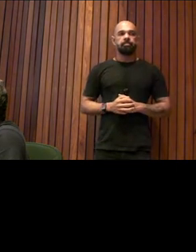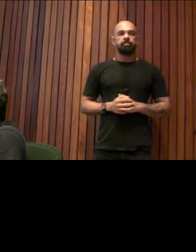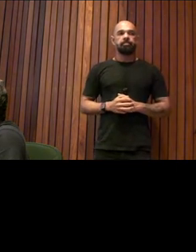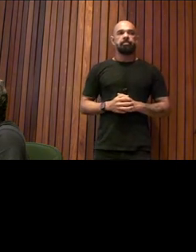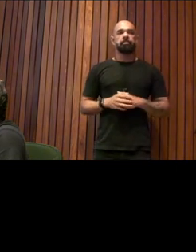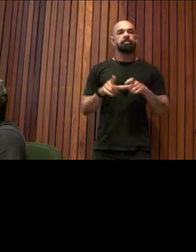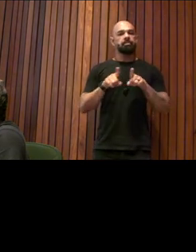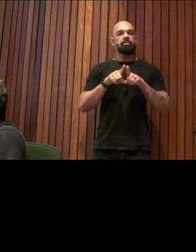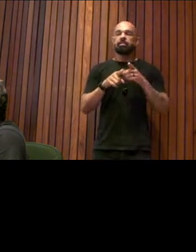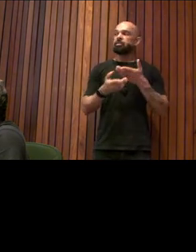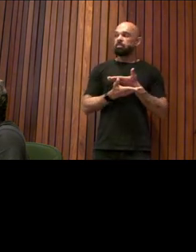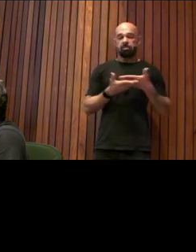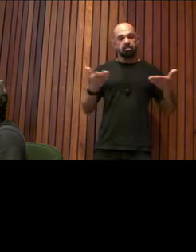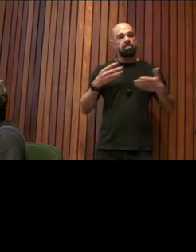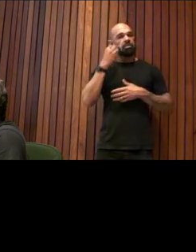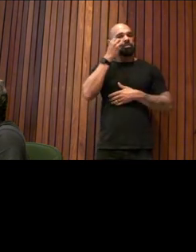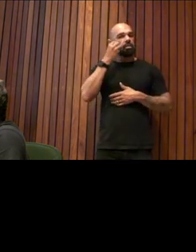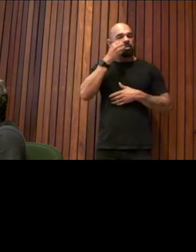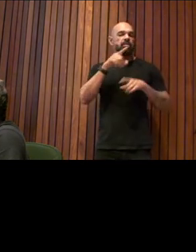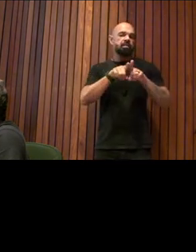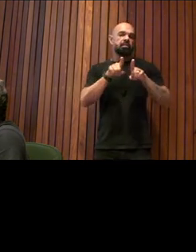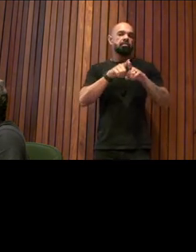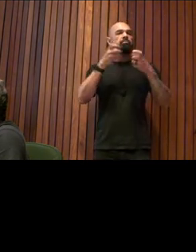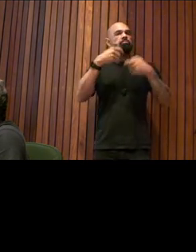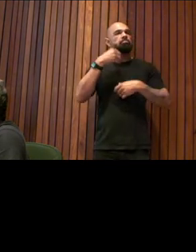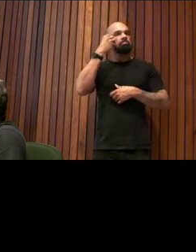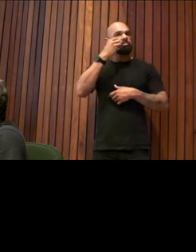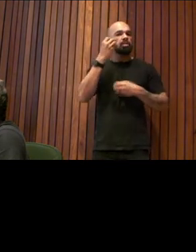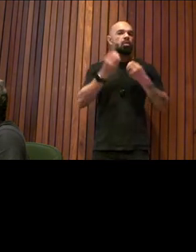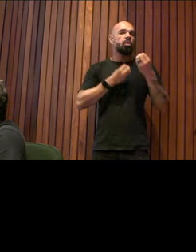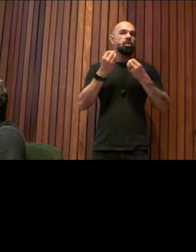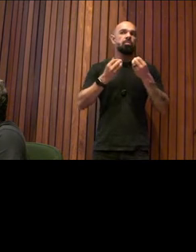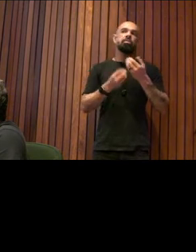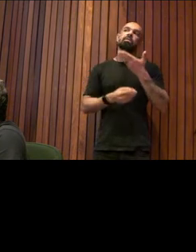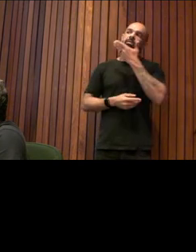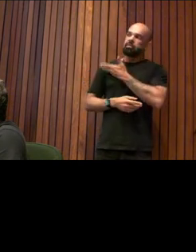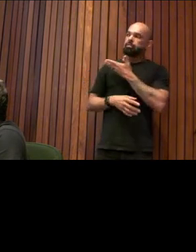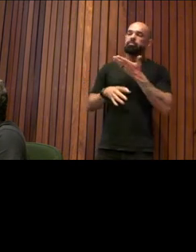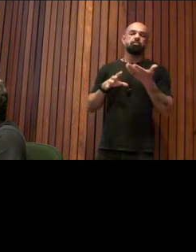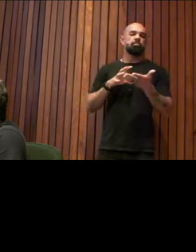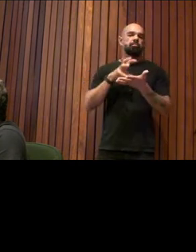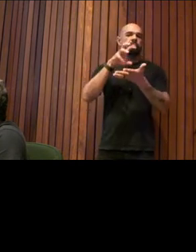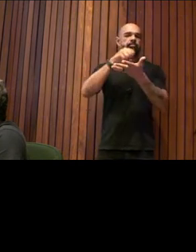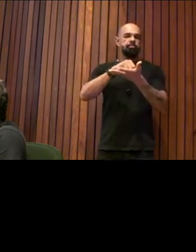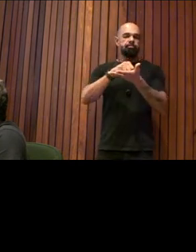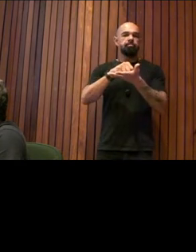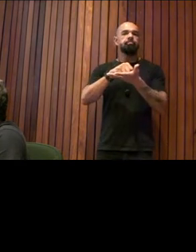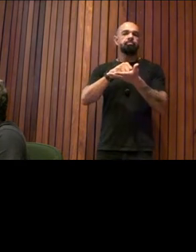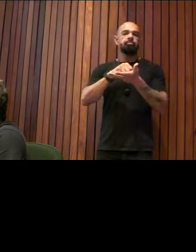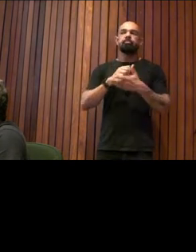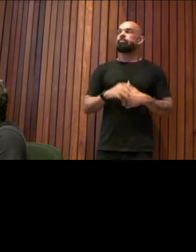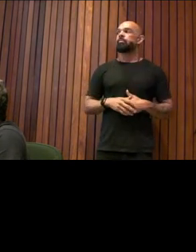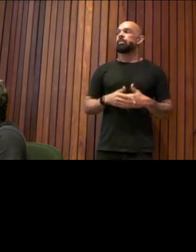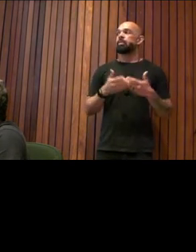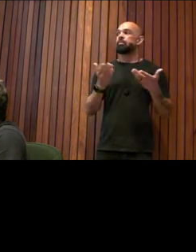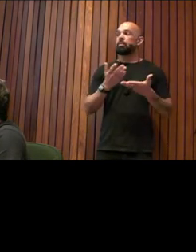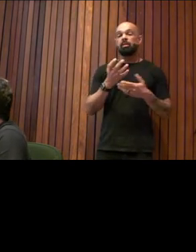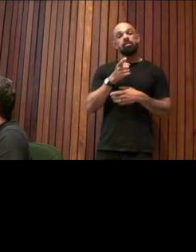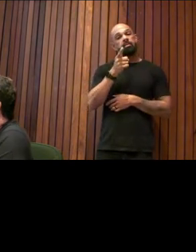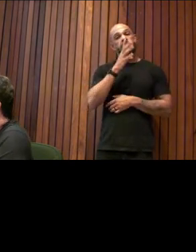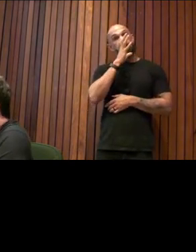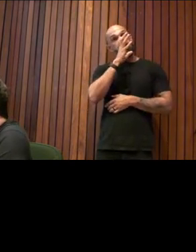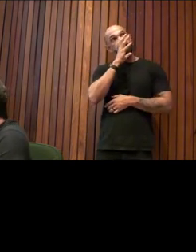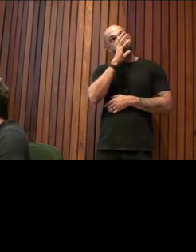que depois vocês falassem da experiência, né, que vocês viveram. Eu acho que isso já está registrado aqui. Mas agora da experiência de ver os filmes,